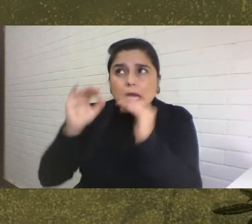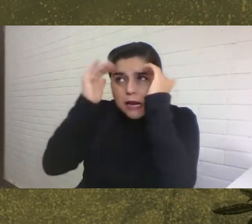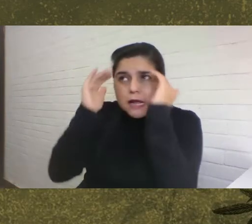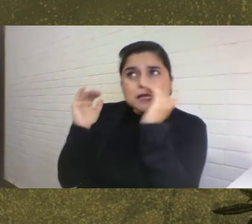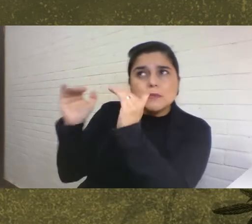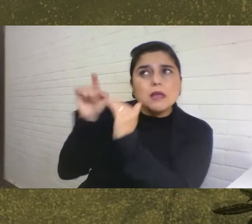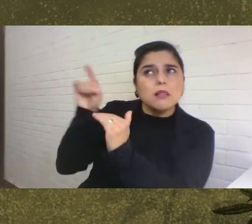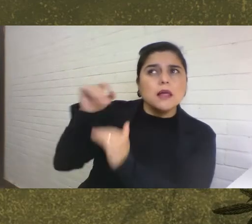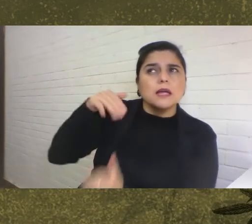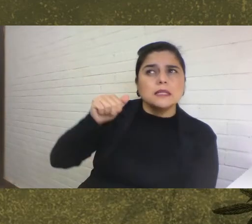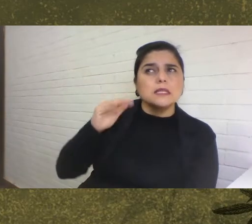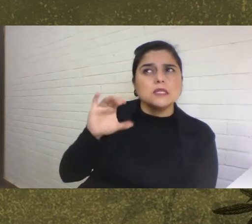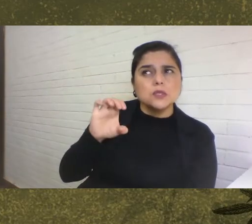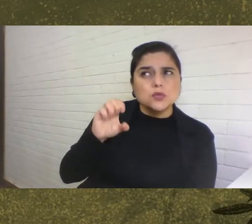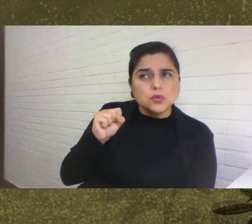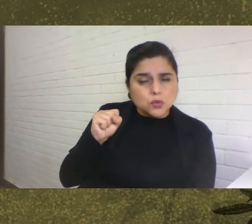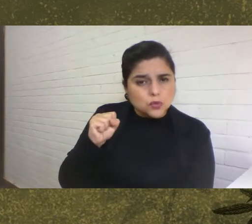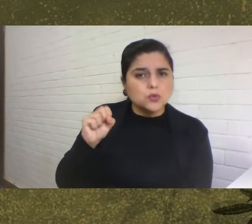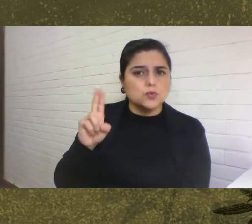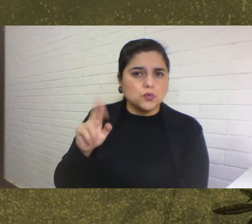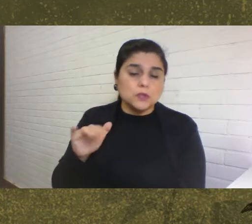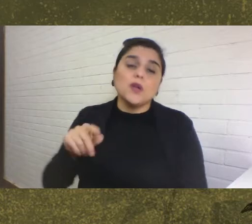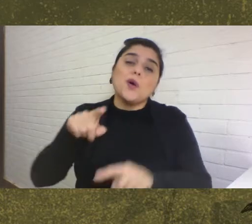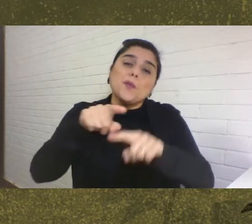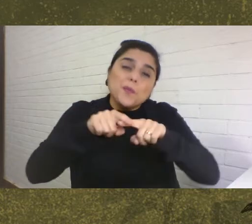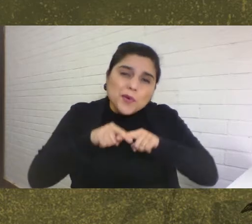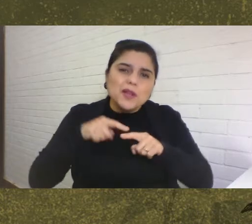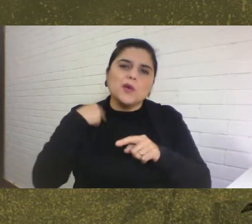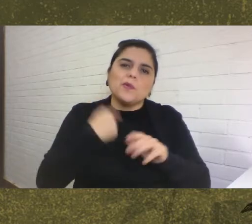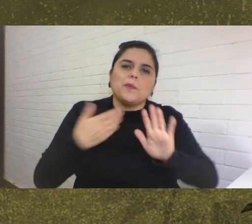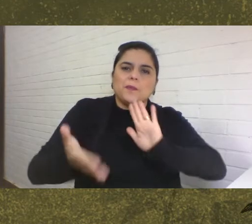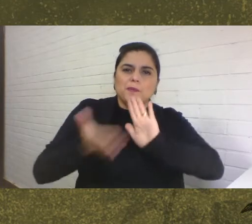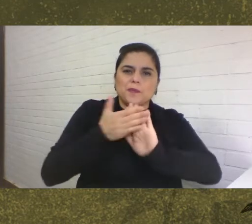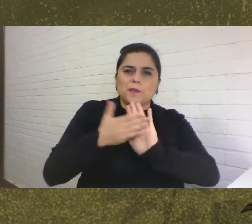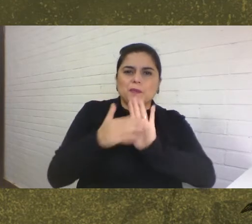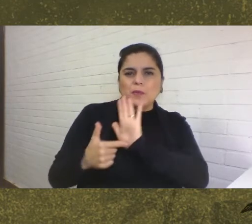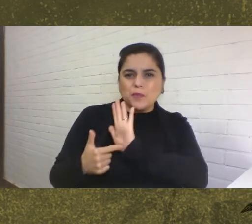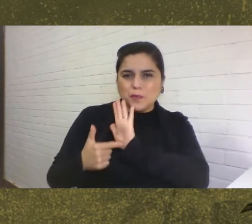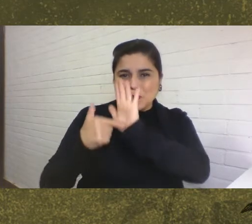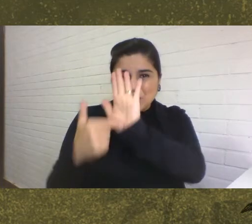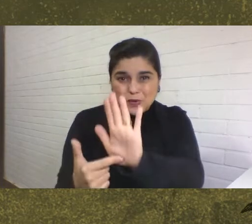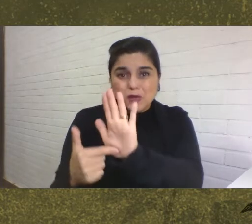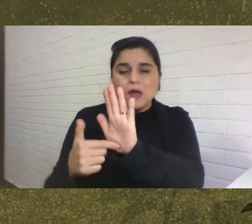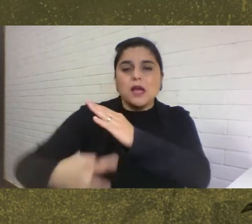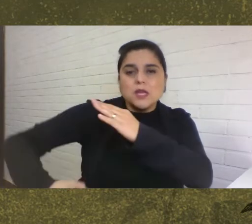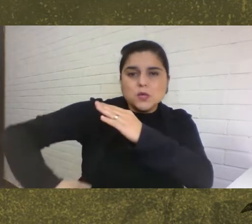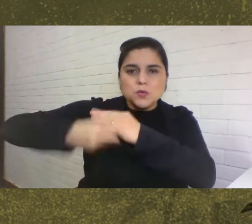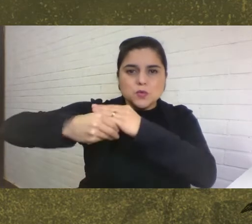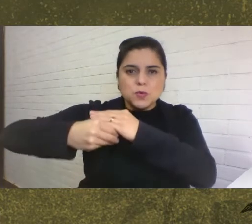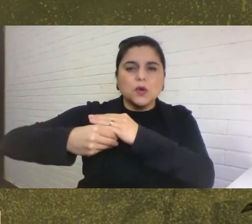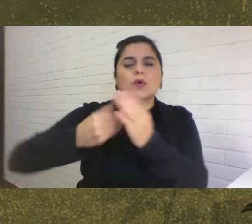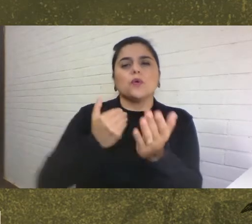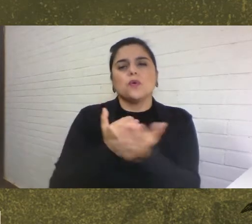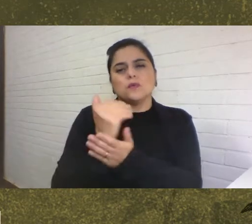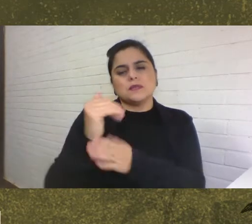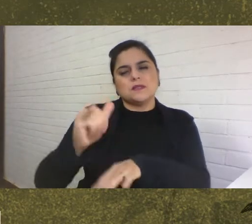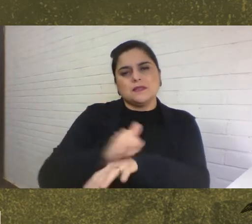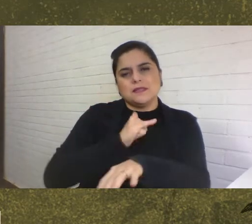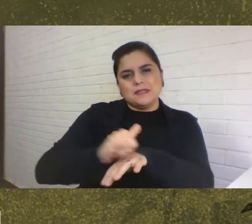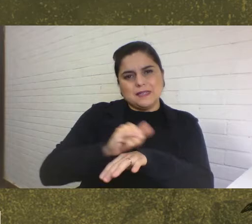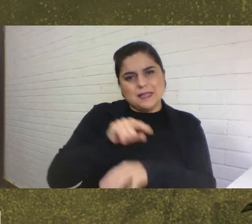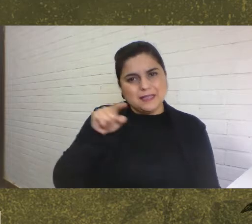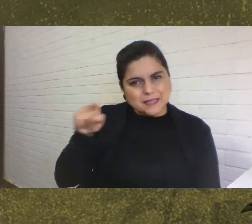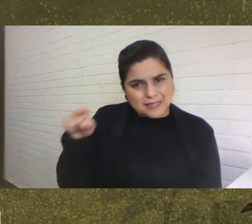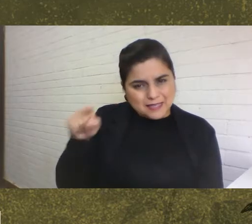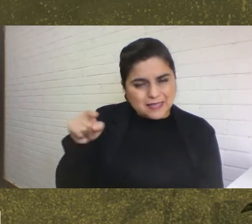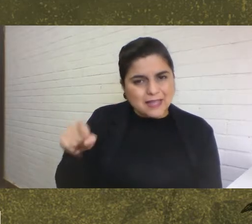Unidas. Daí que foi essa a proposta que apresentámos e foi essa a proposta que foi incluída na tal Estratégia Nacional de Luta